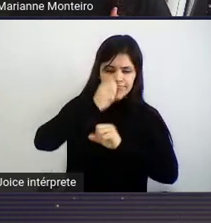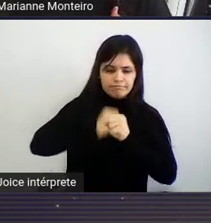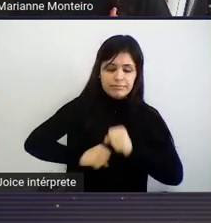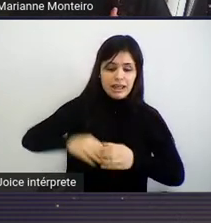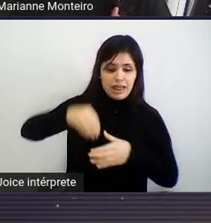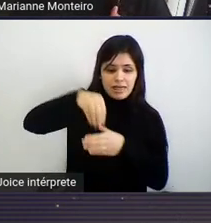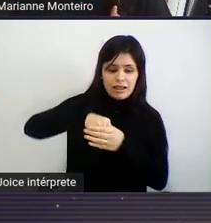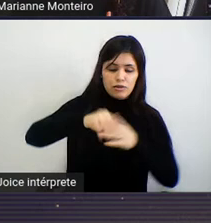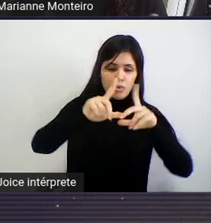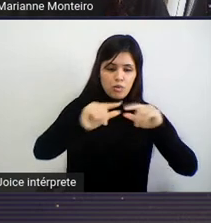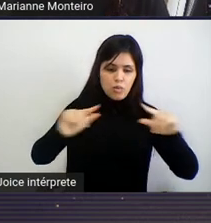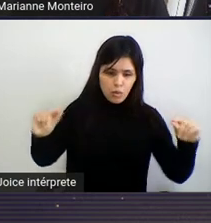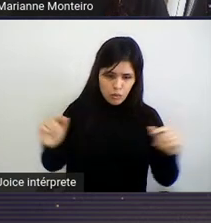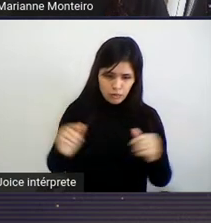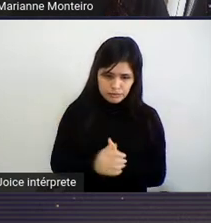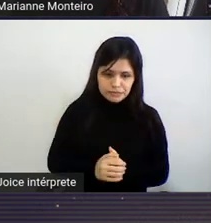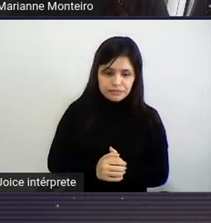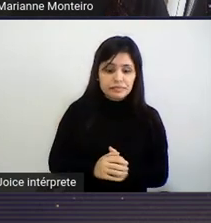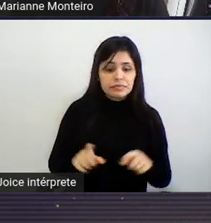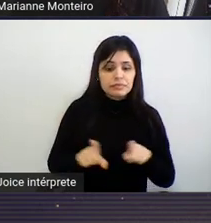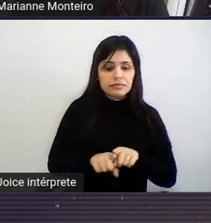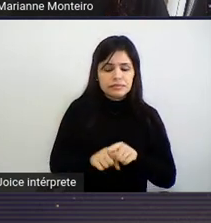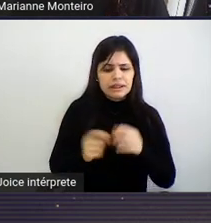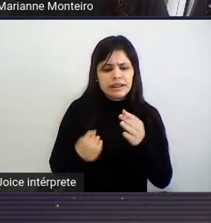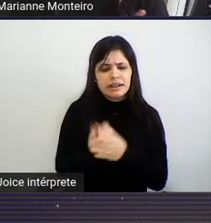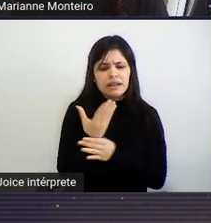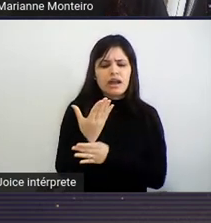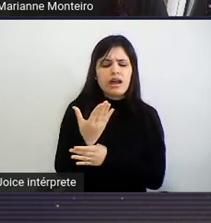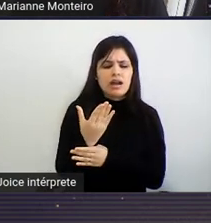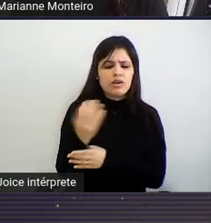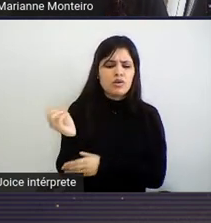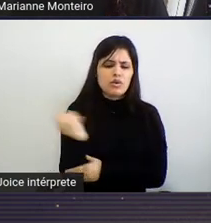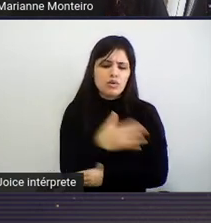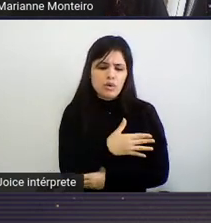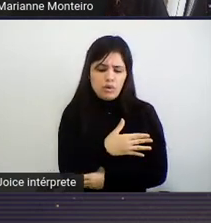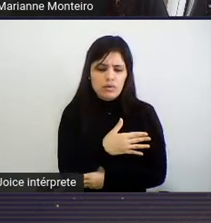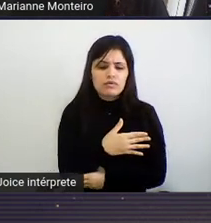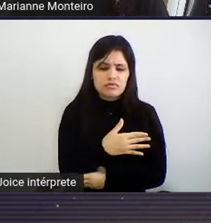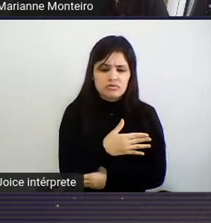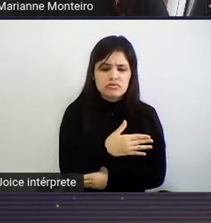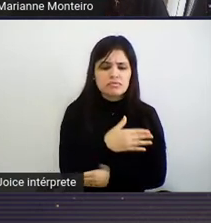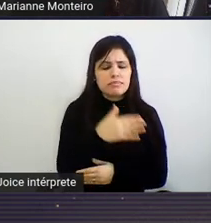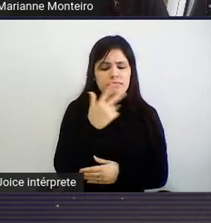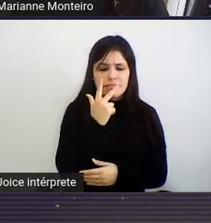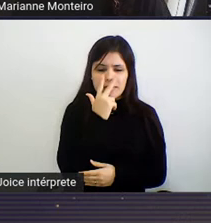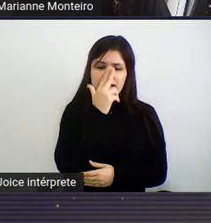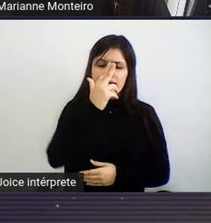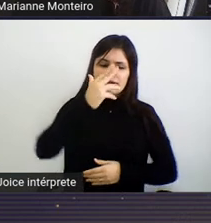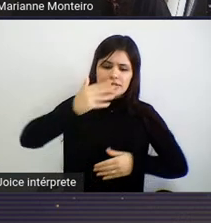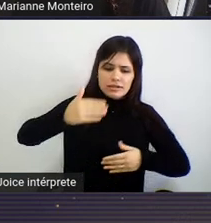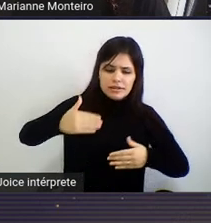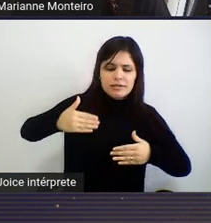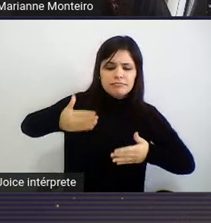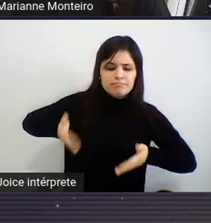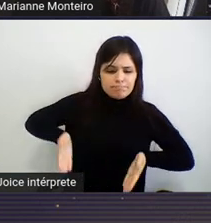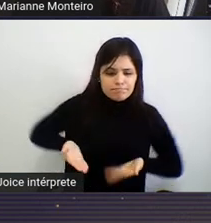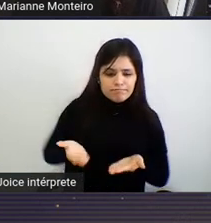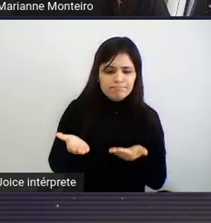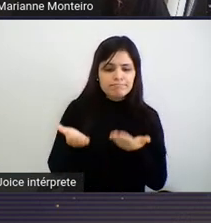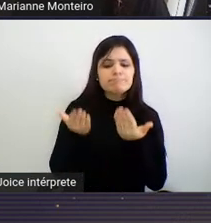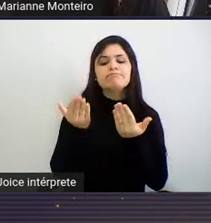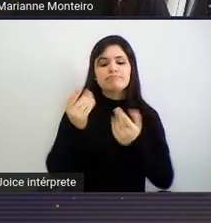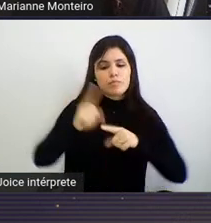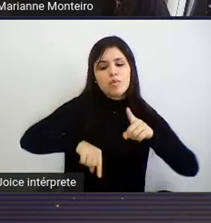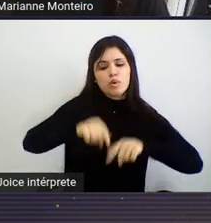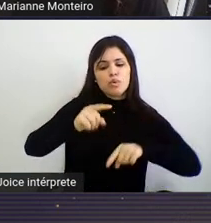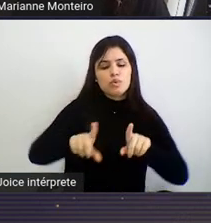e basicamente criaram novas features ou enfim, impulsionaram esses produtos de diferentes formas. Eu acho que não dá para ler,